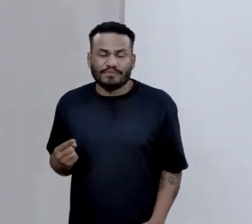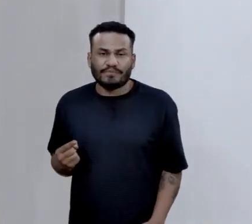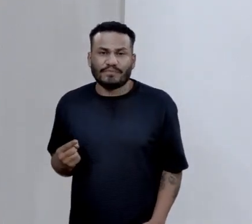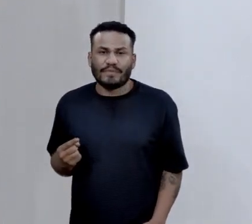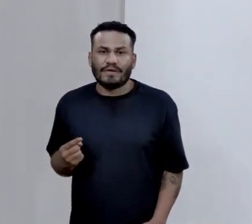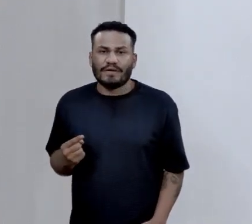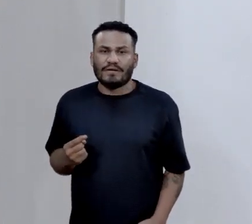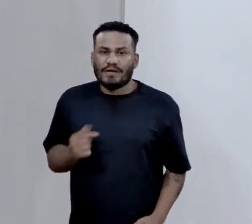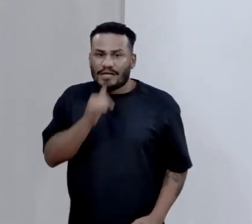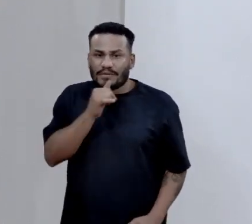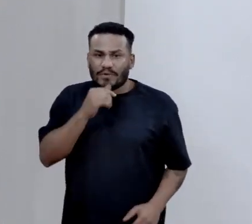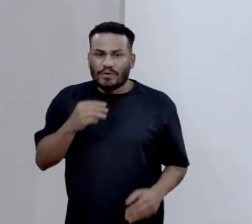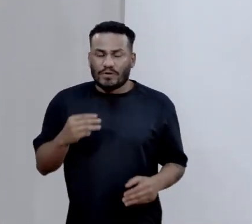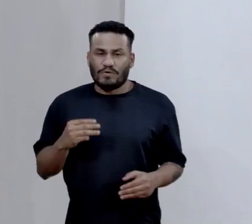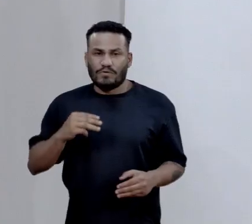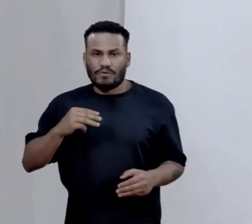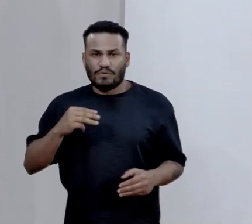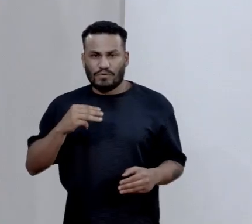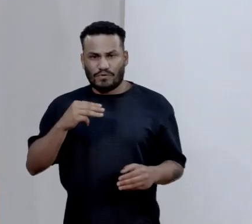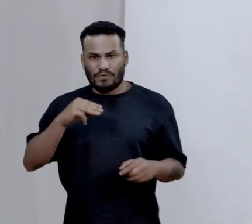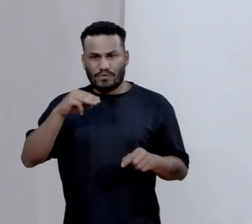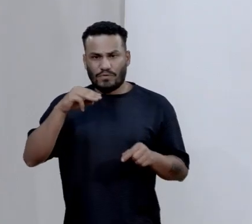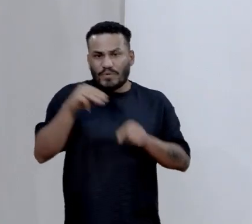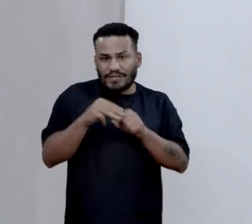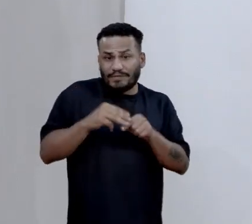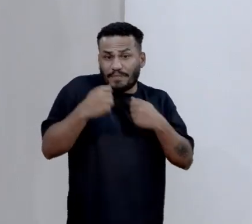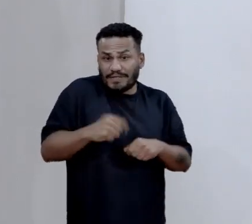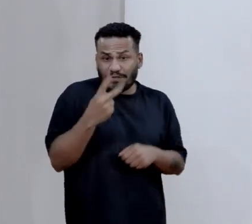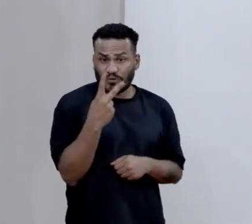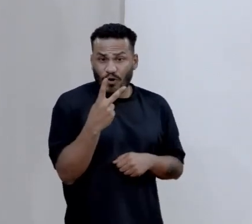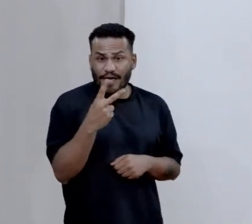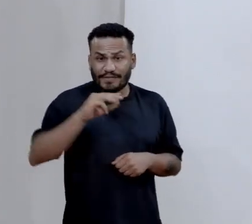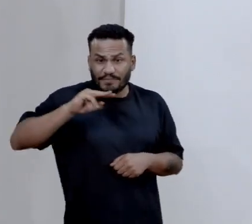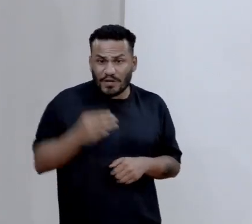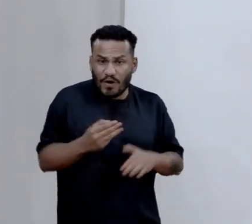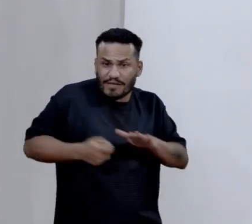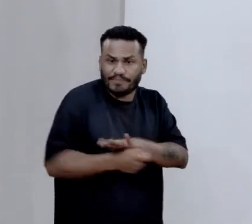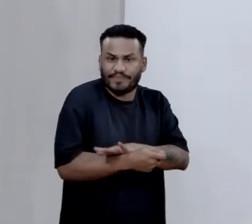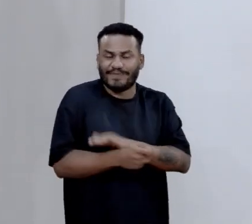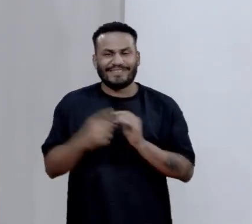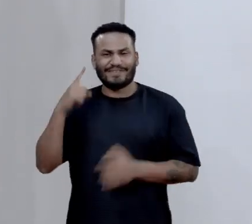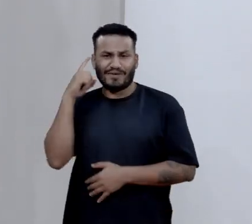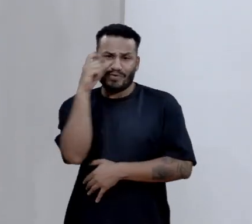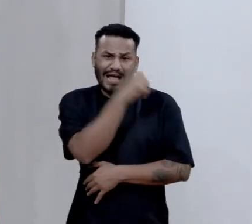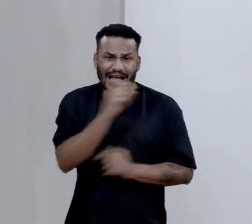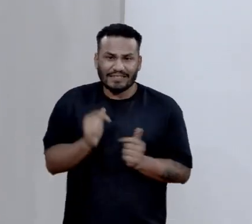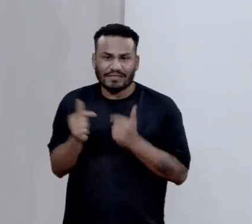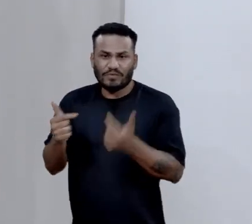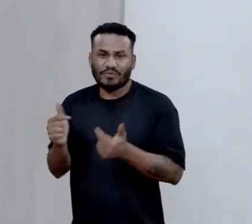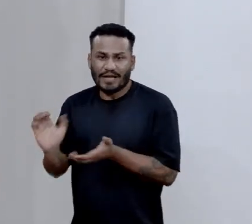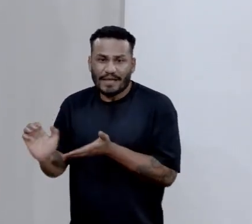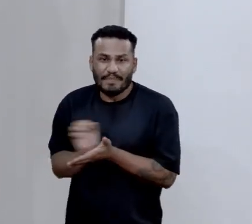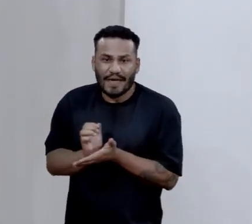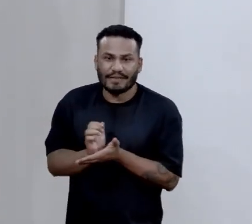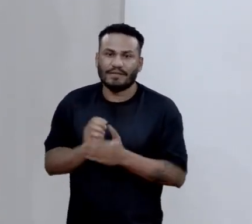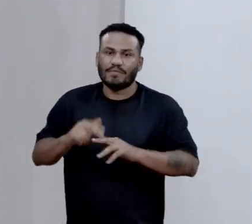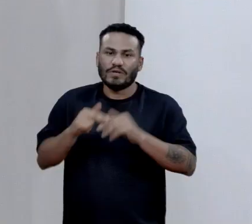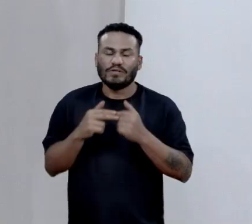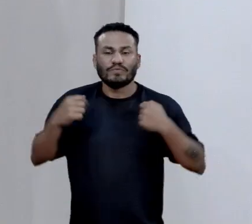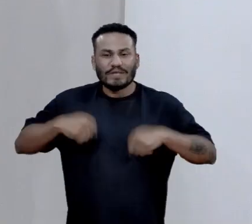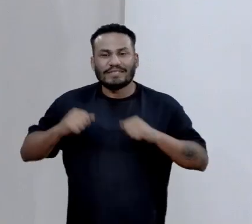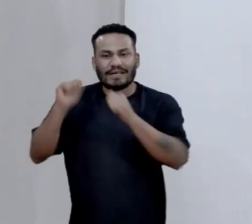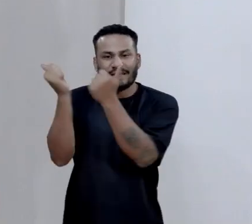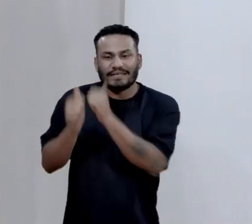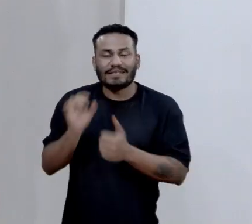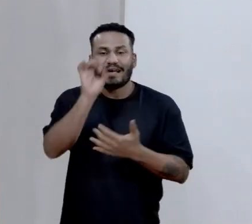a contrapartida do município é de 2 milhões e 900. E aí é uma dificuldade muito grande nós executarmos essa emenda. Então, precisa se